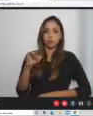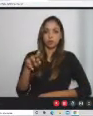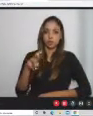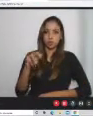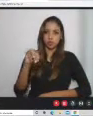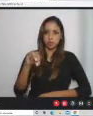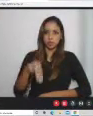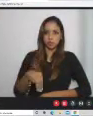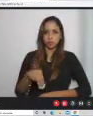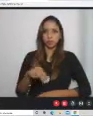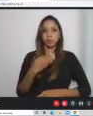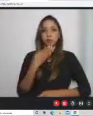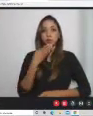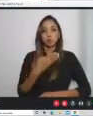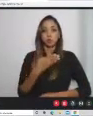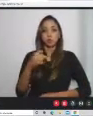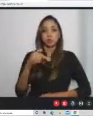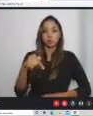Indicação